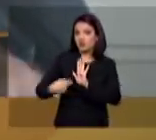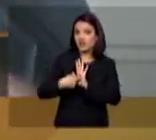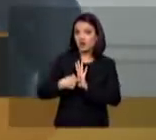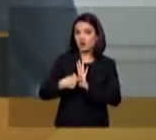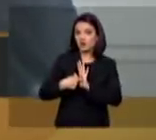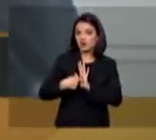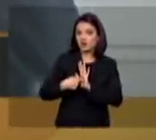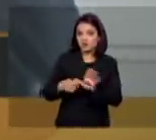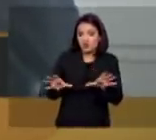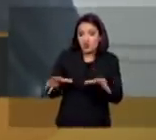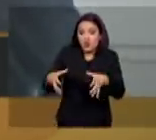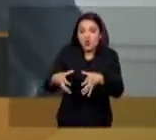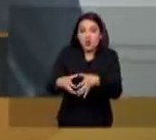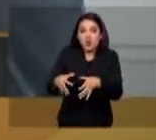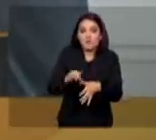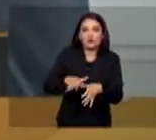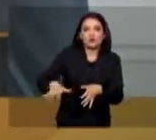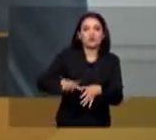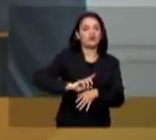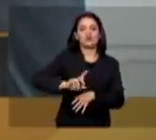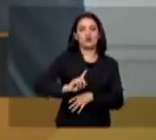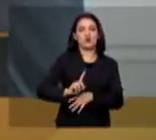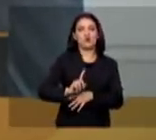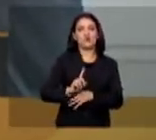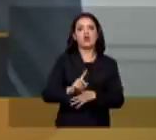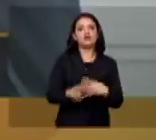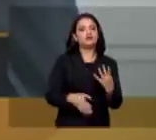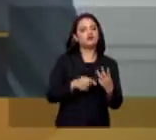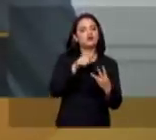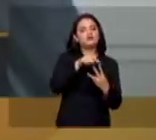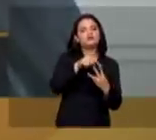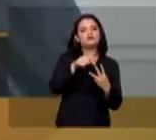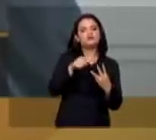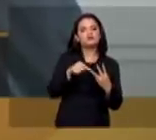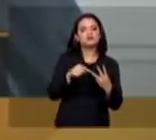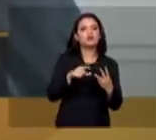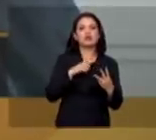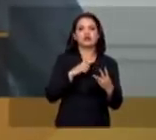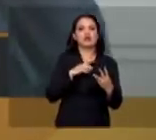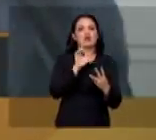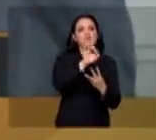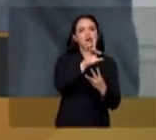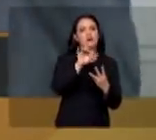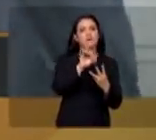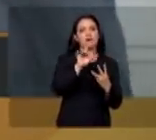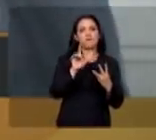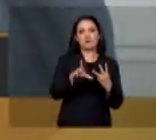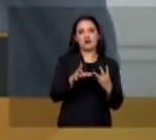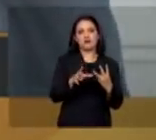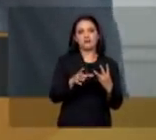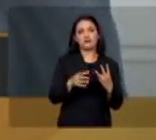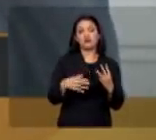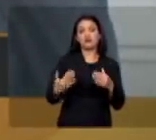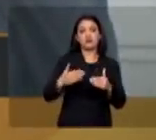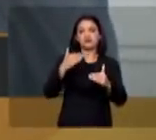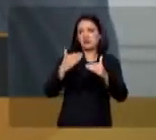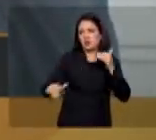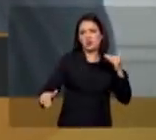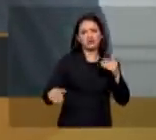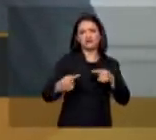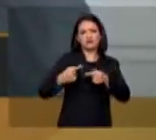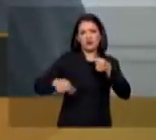casos específicos. E os casos específicos, todos eles não têm, a meu ver, nenhuma relação com o Distrito